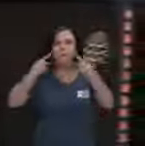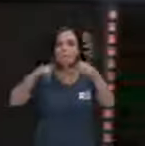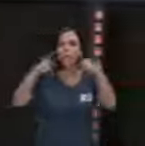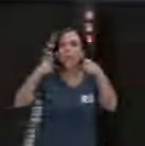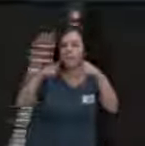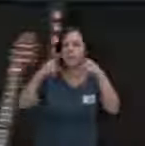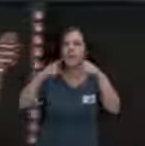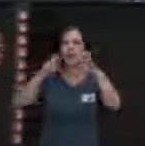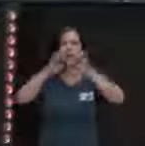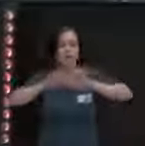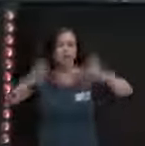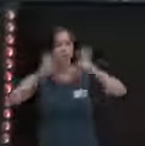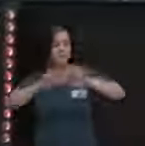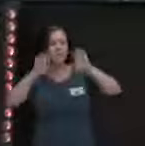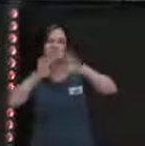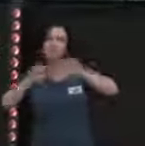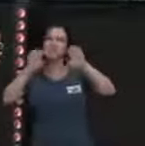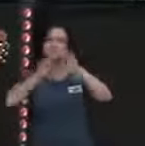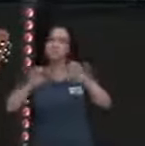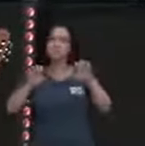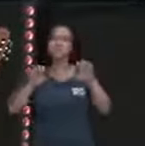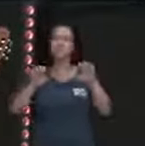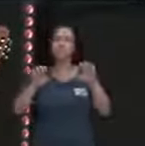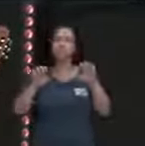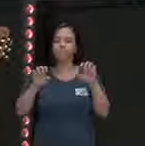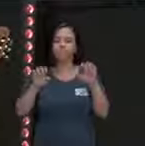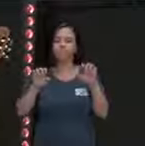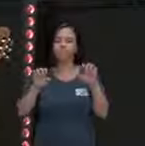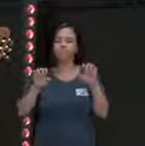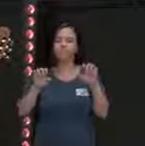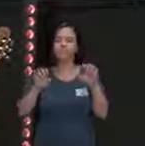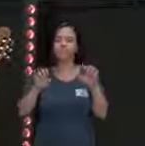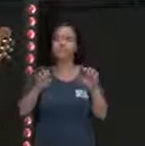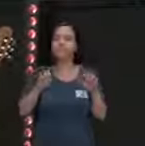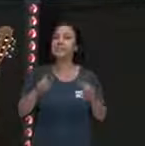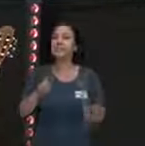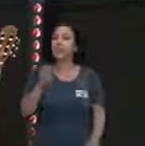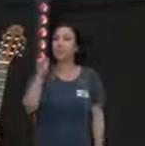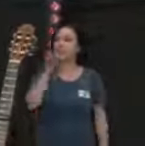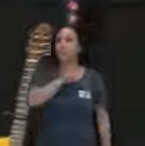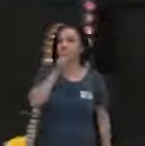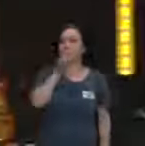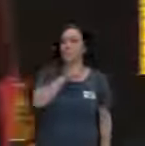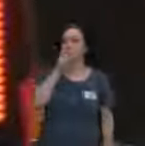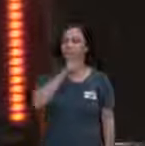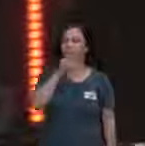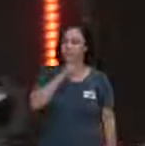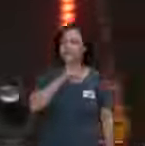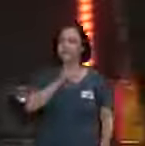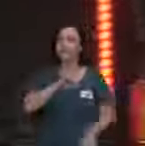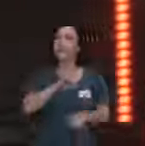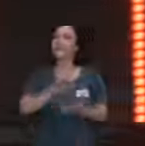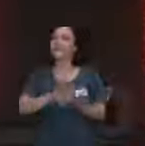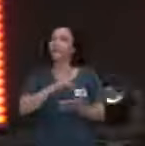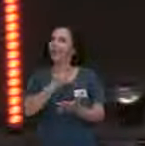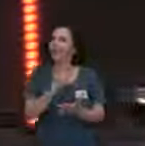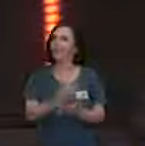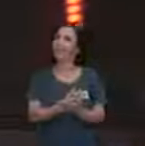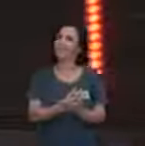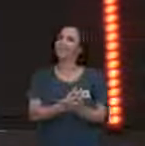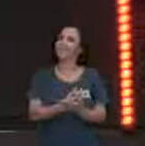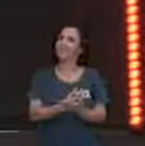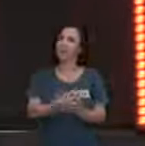e anunciava o evangelho seriam apóstatas seria o descumpridores da